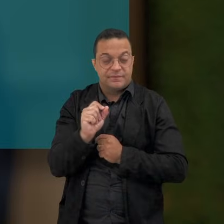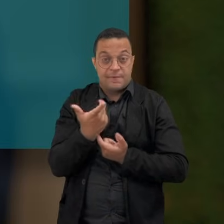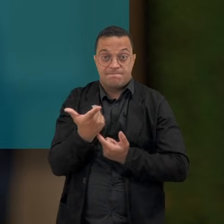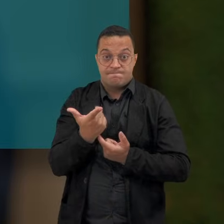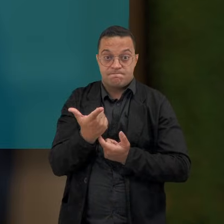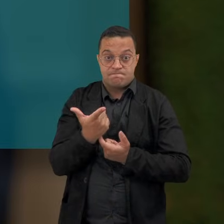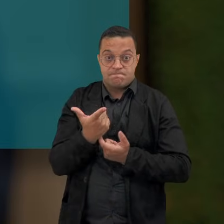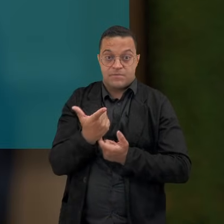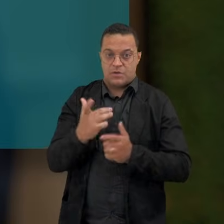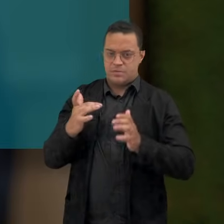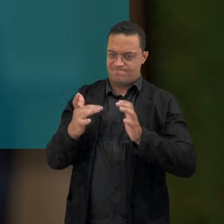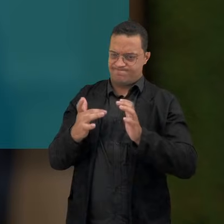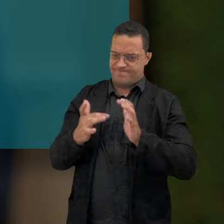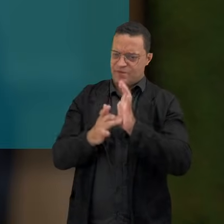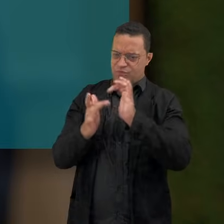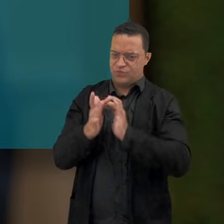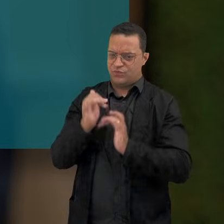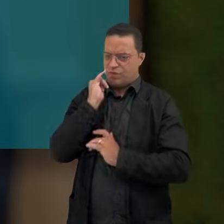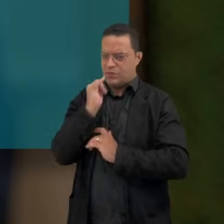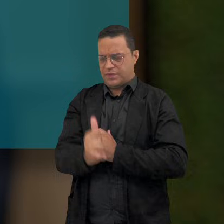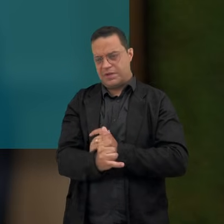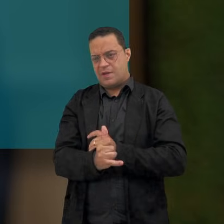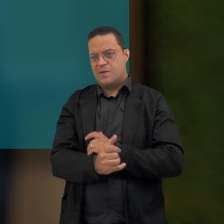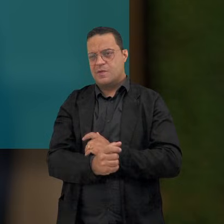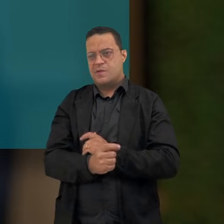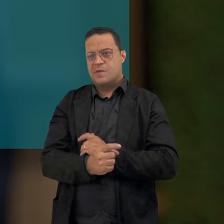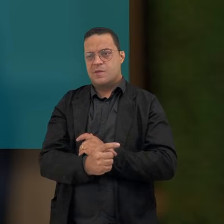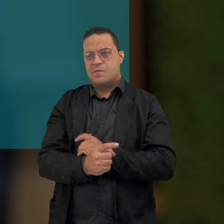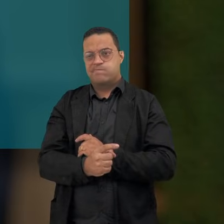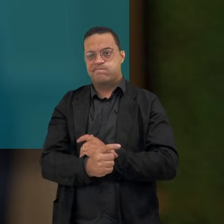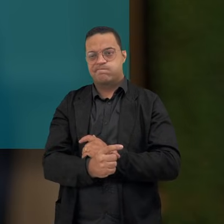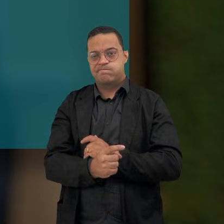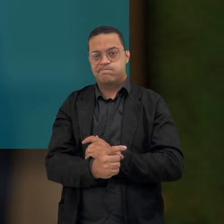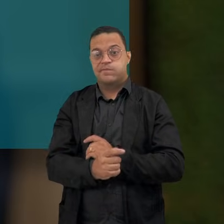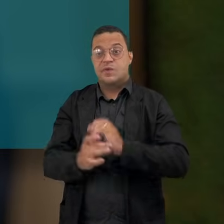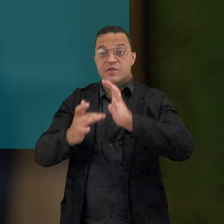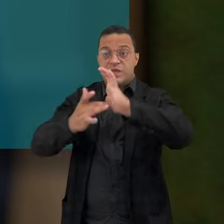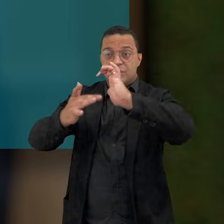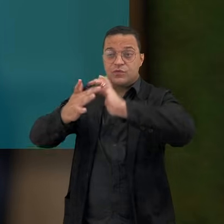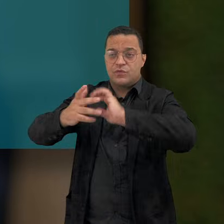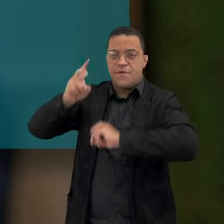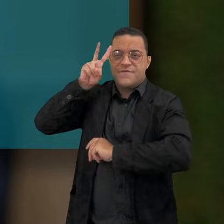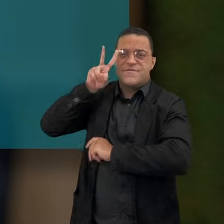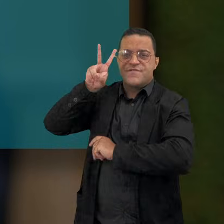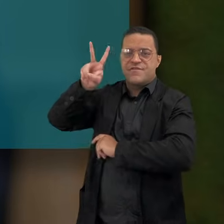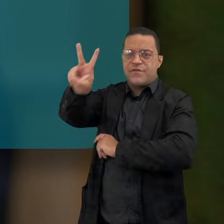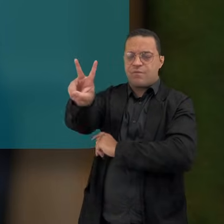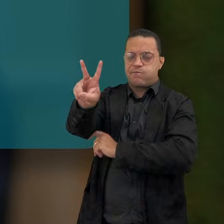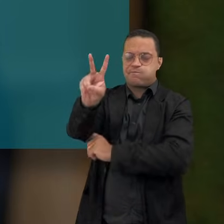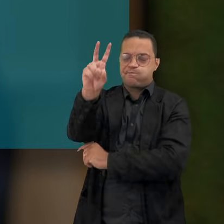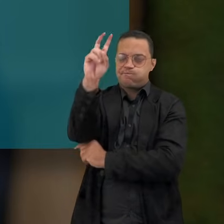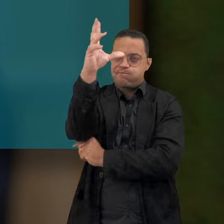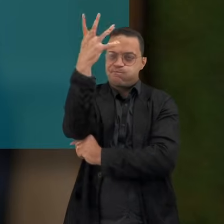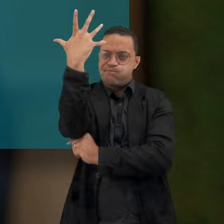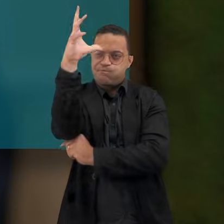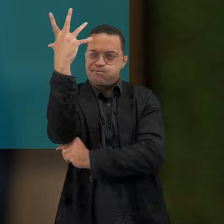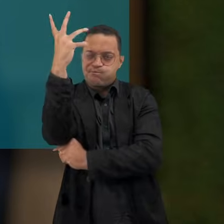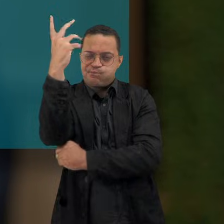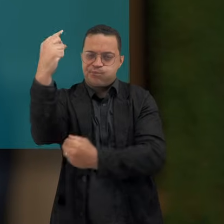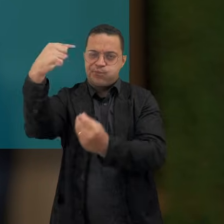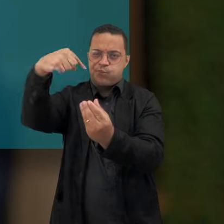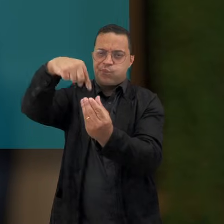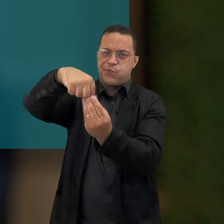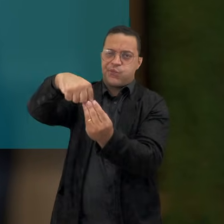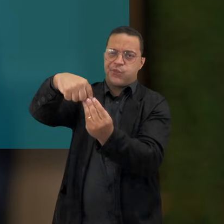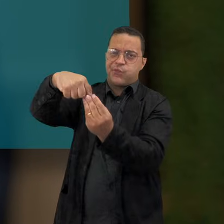vendo, Jesus dizendo, aliás, acerca de Jesus, vendo de longe uma figueira que tinha folhas,